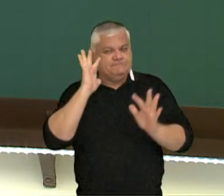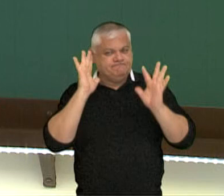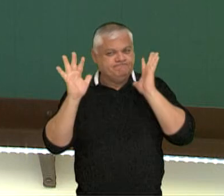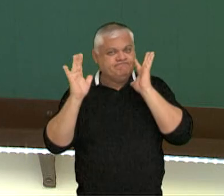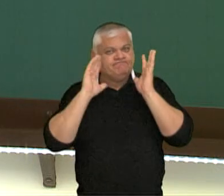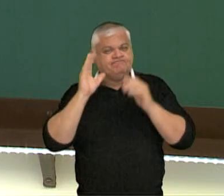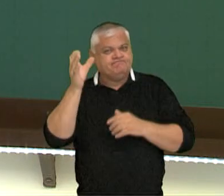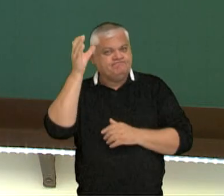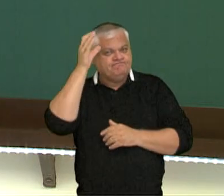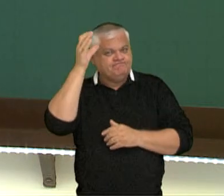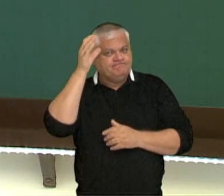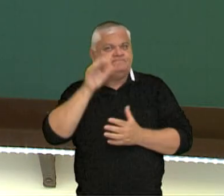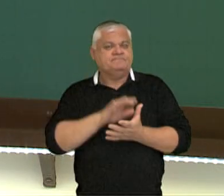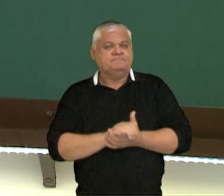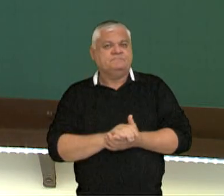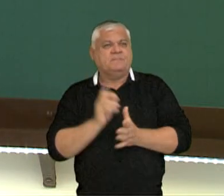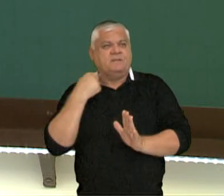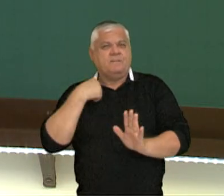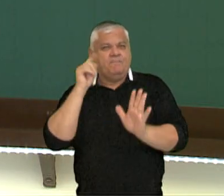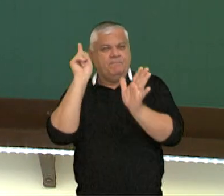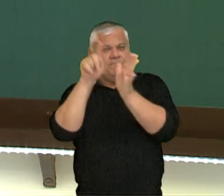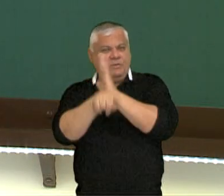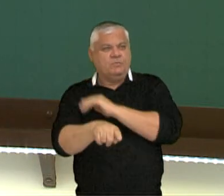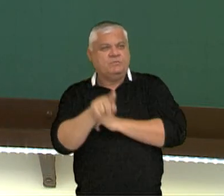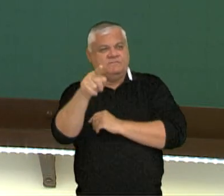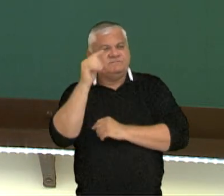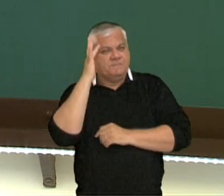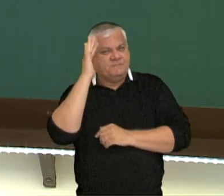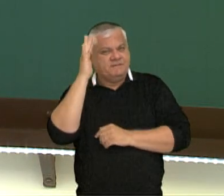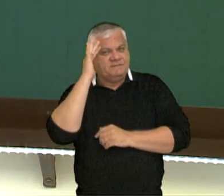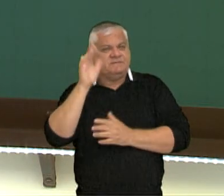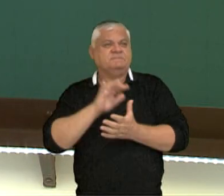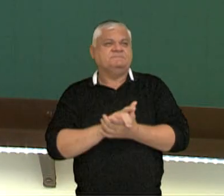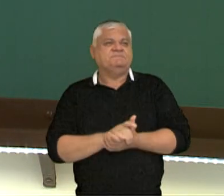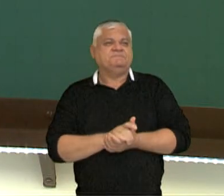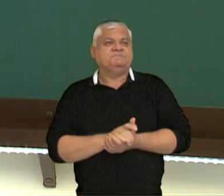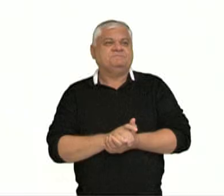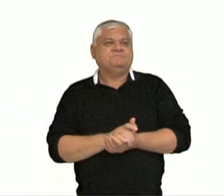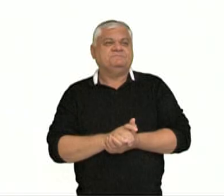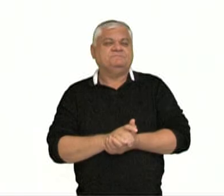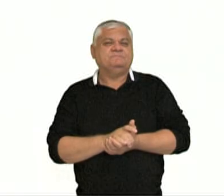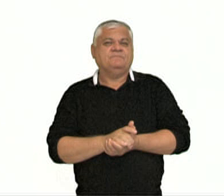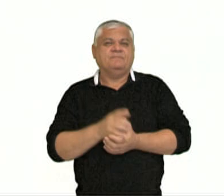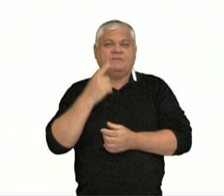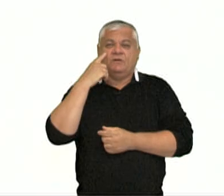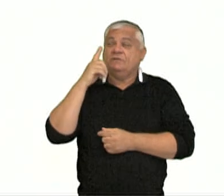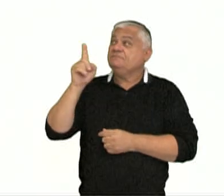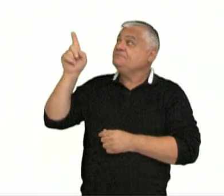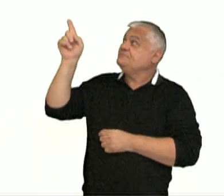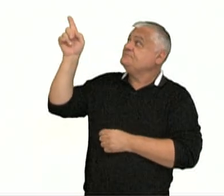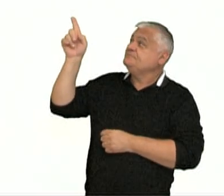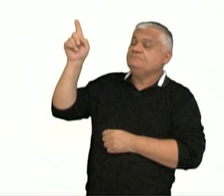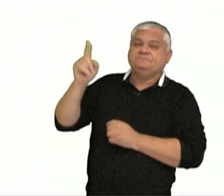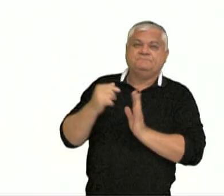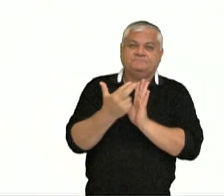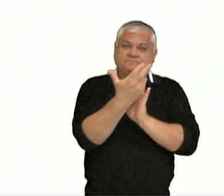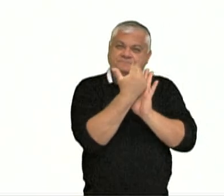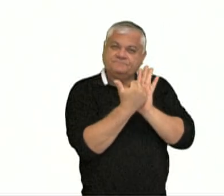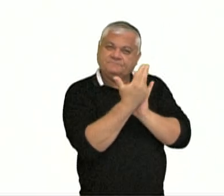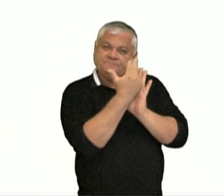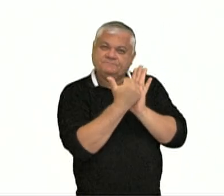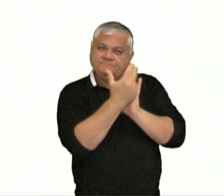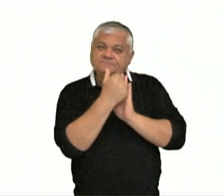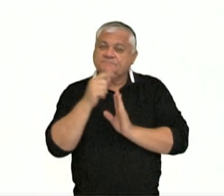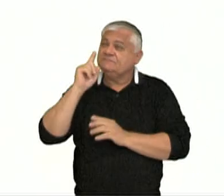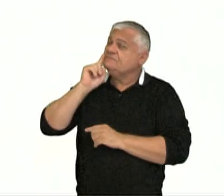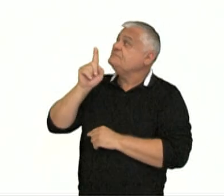respeito. E aí uma perguntinha para vocês pensarem um pouco sobre essa parte da aula. Observando a charge ao lado ali, vocês